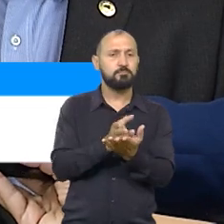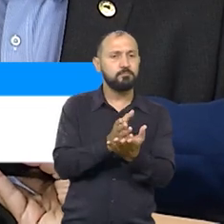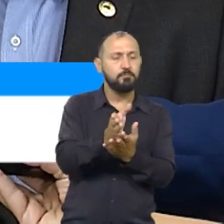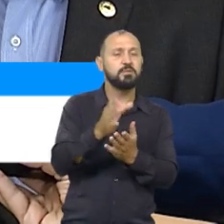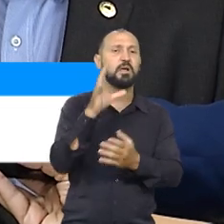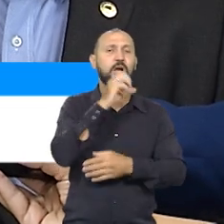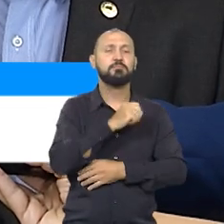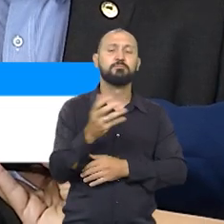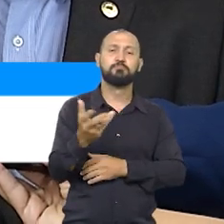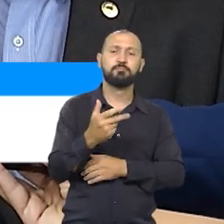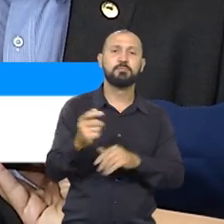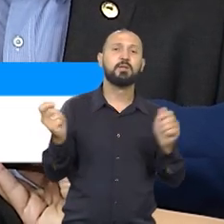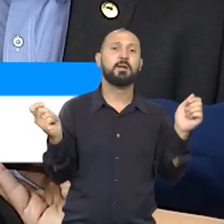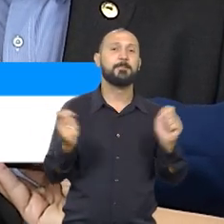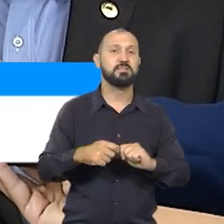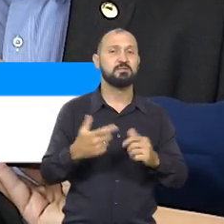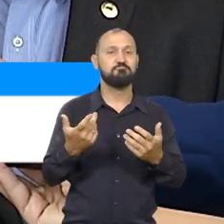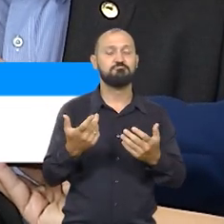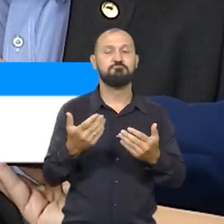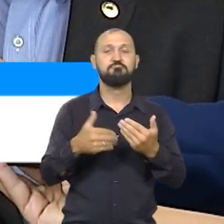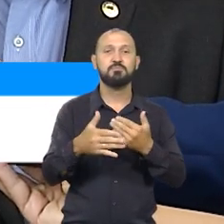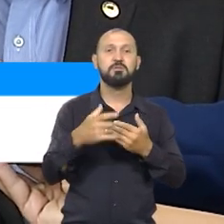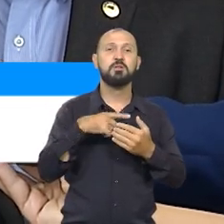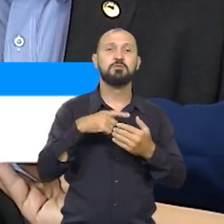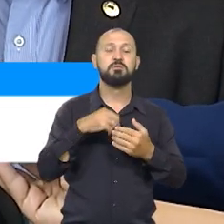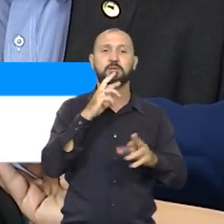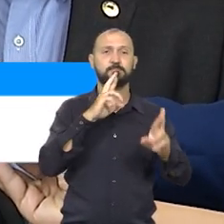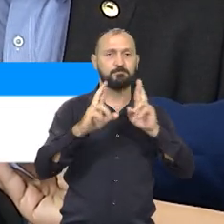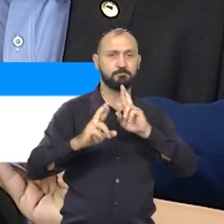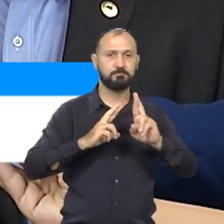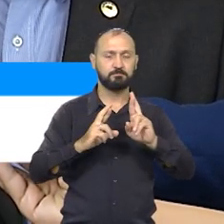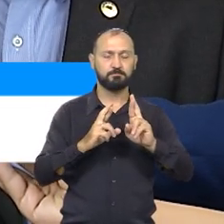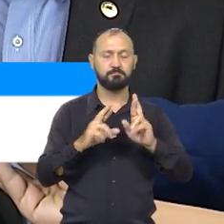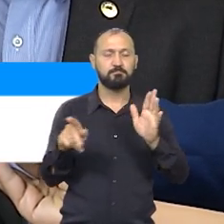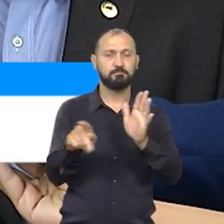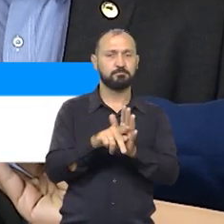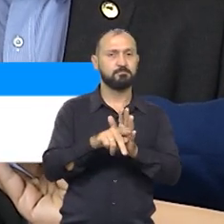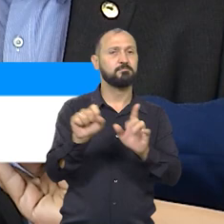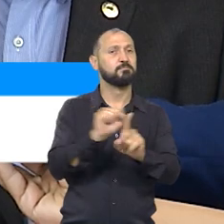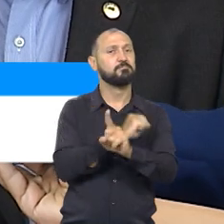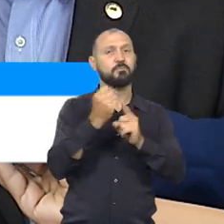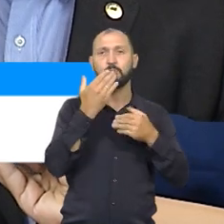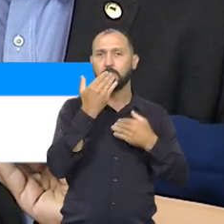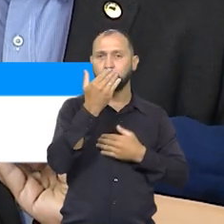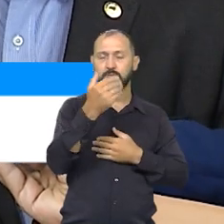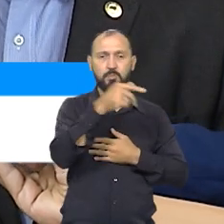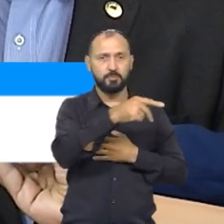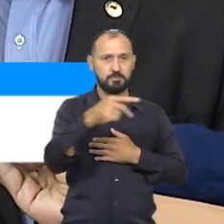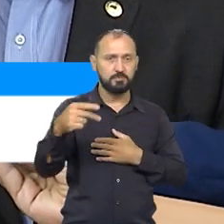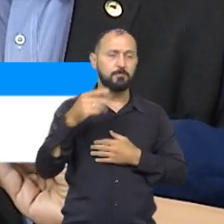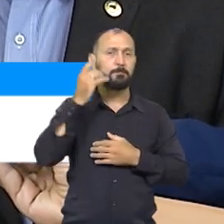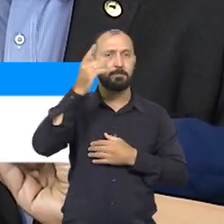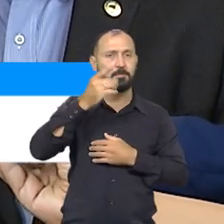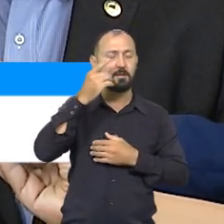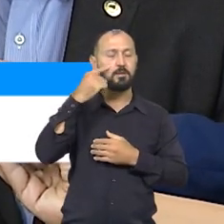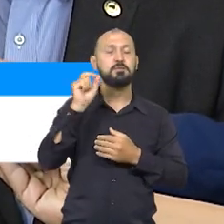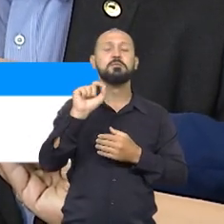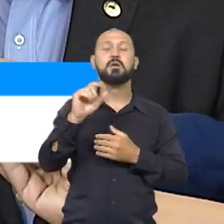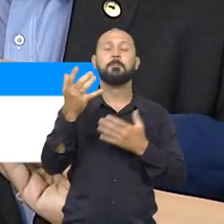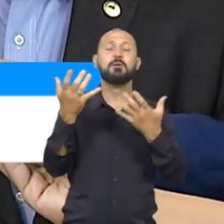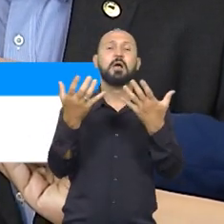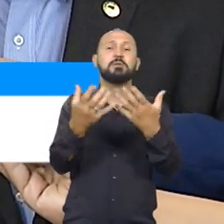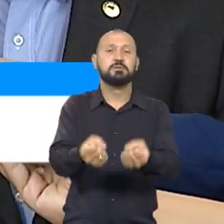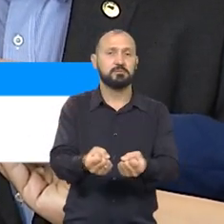de ganhar eficiência ganhar a capacidade de gerar resultado para a sociedade então pediu o presidente aos deputados que pudessem